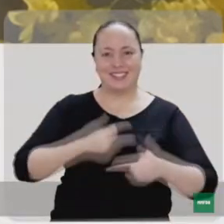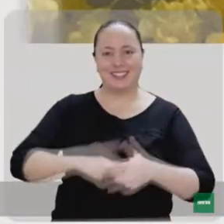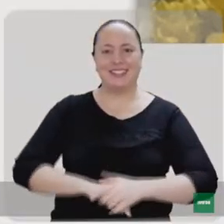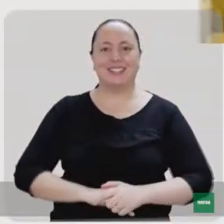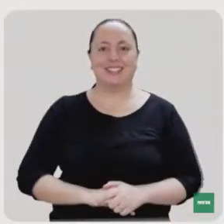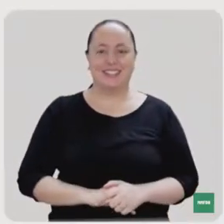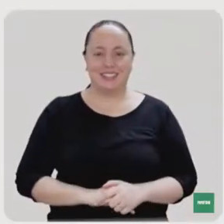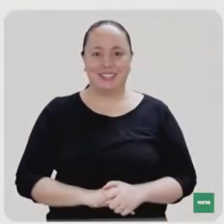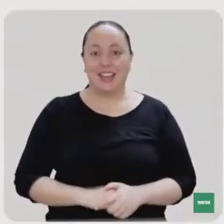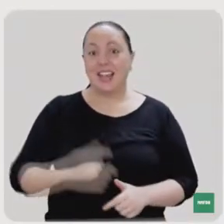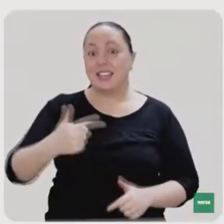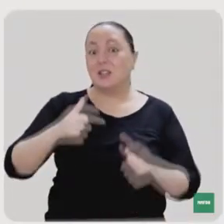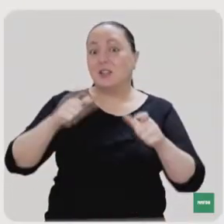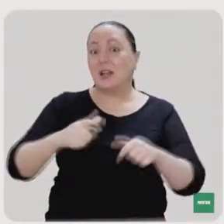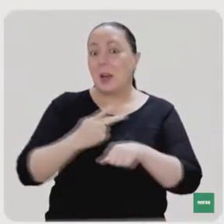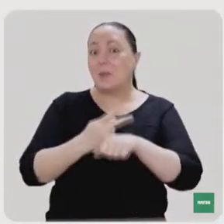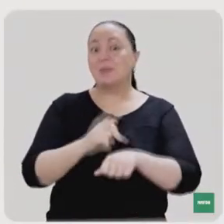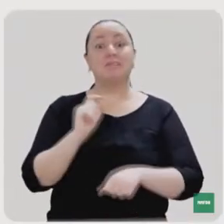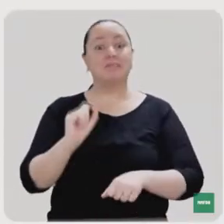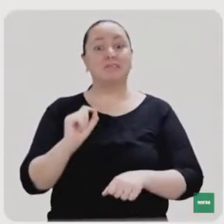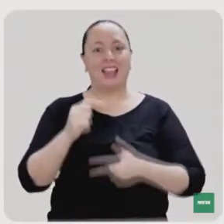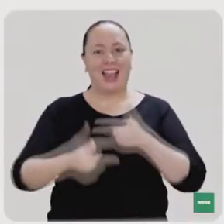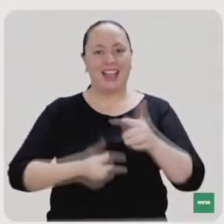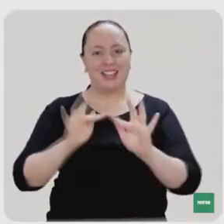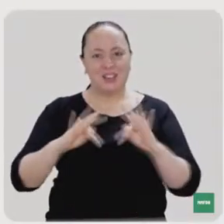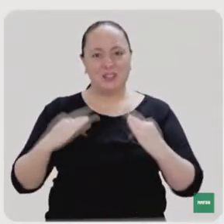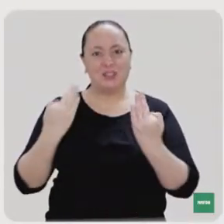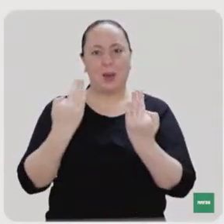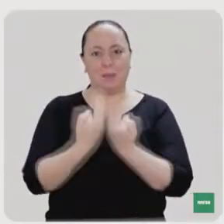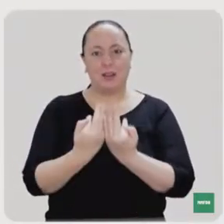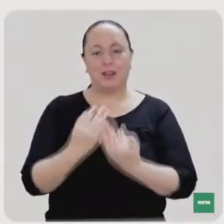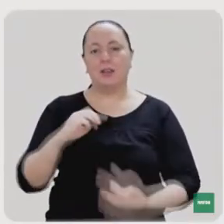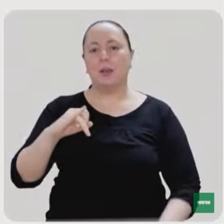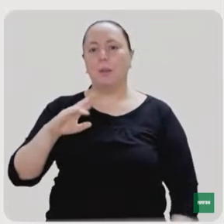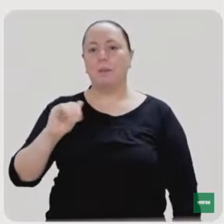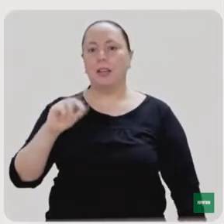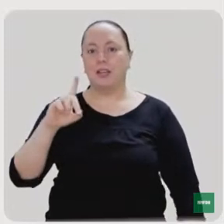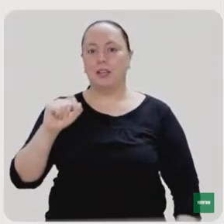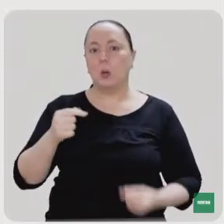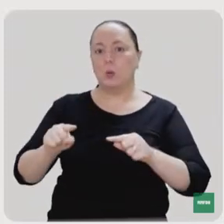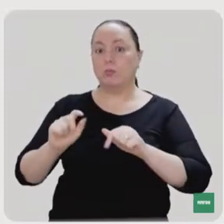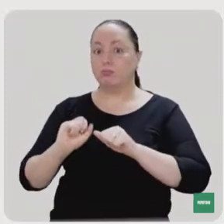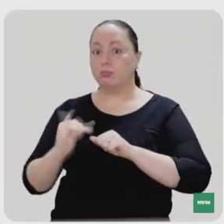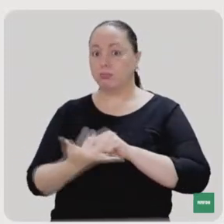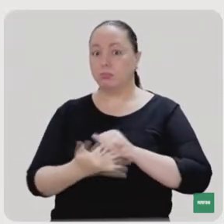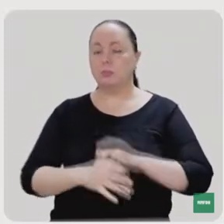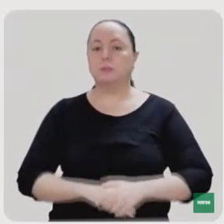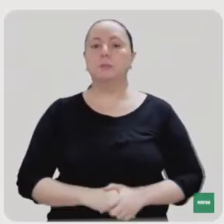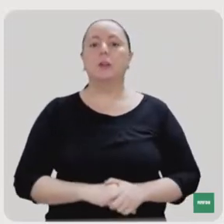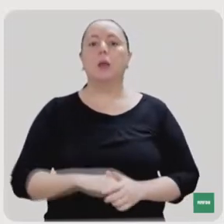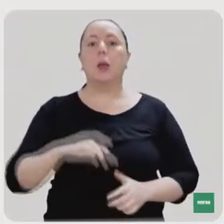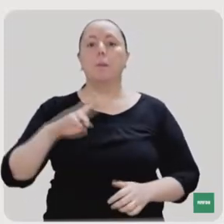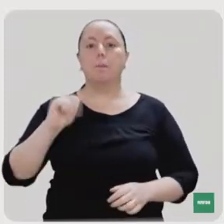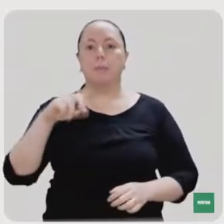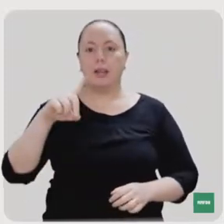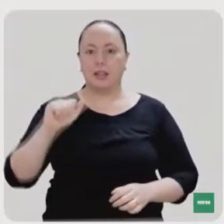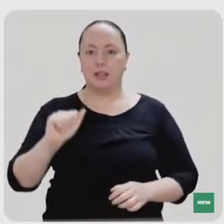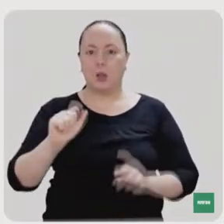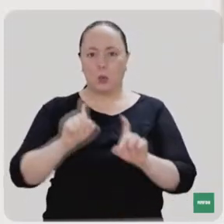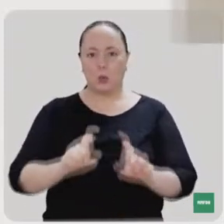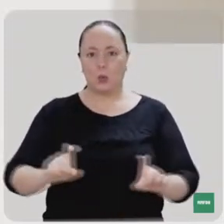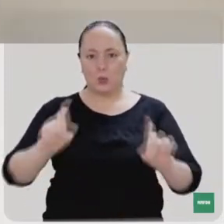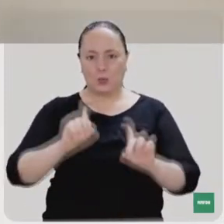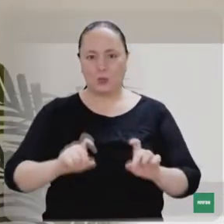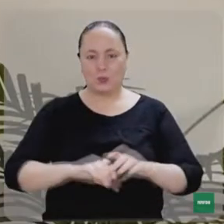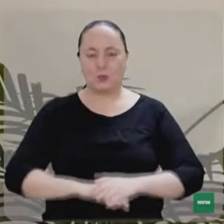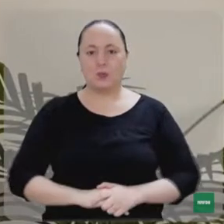essas atitudes. Segundo lugar, Ação Família Miranda contra Covid-19. Miranda, Computação